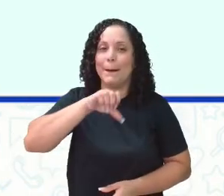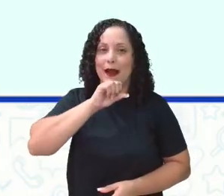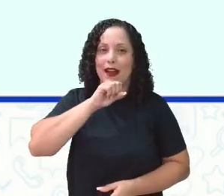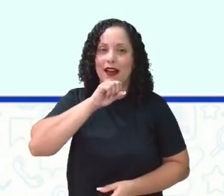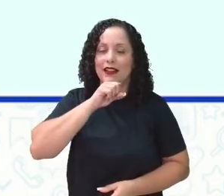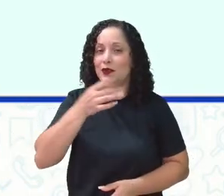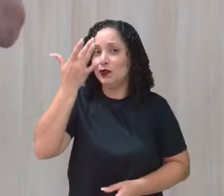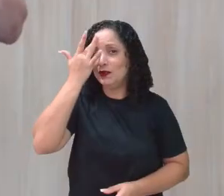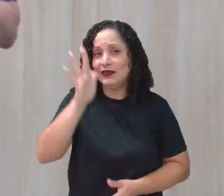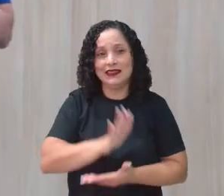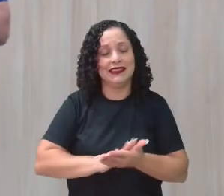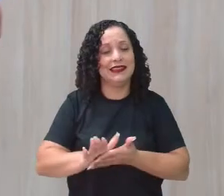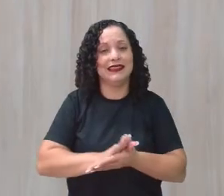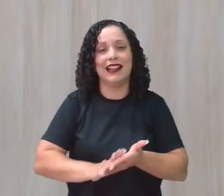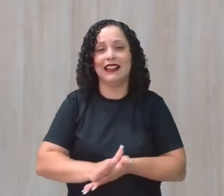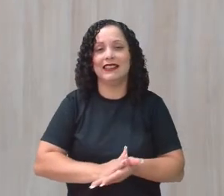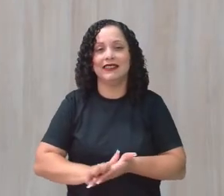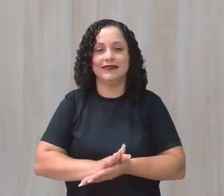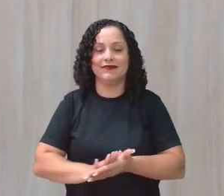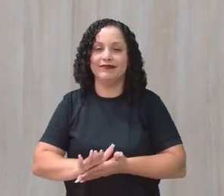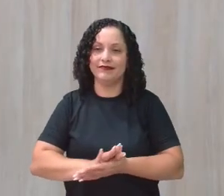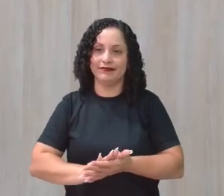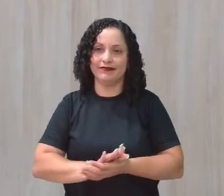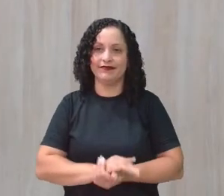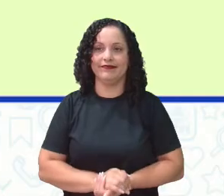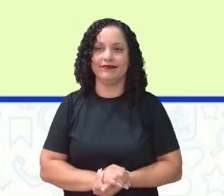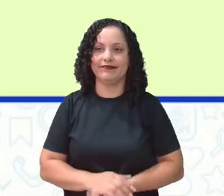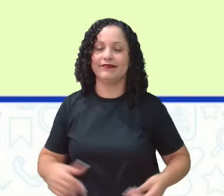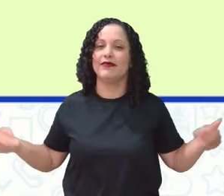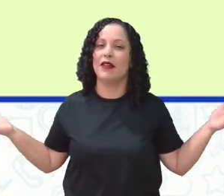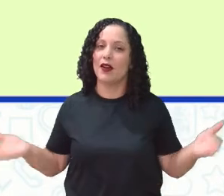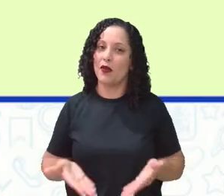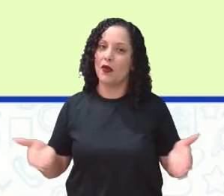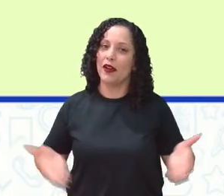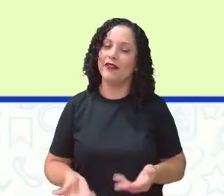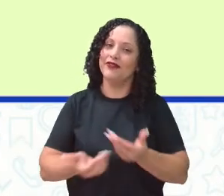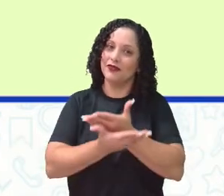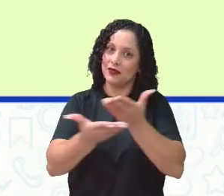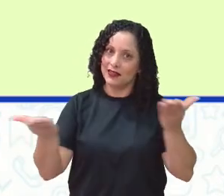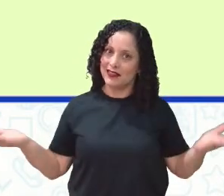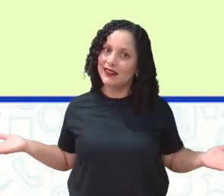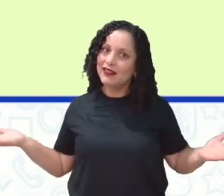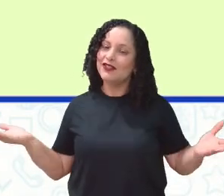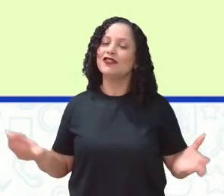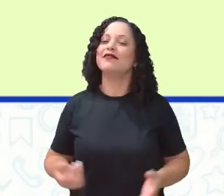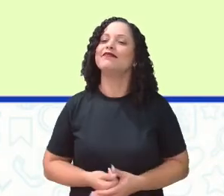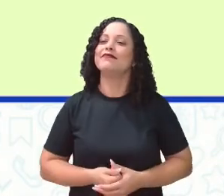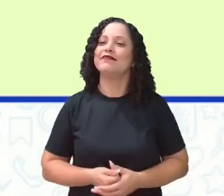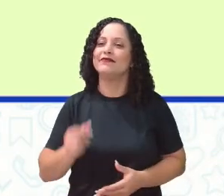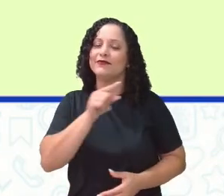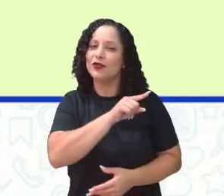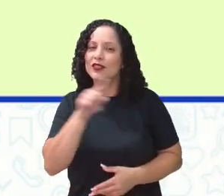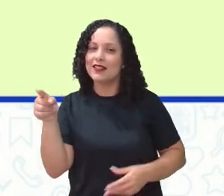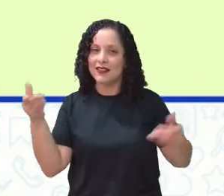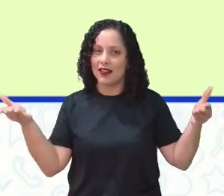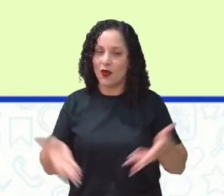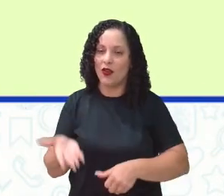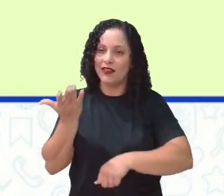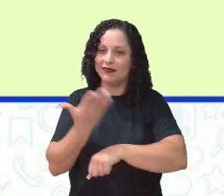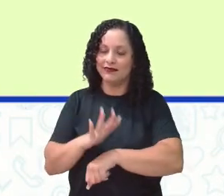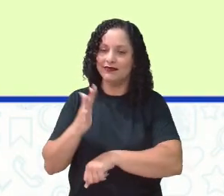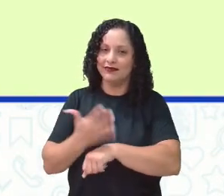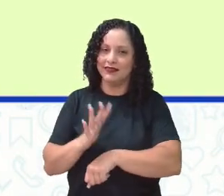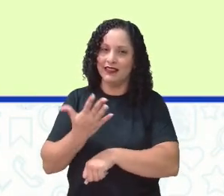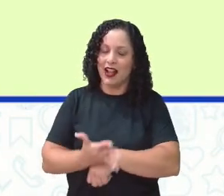não está entendendo o que o filho está falando. E agora é a vez de vocês, não é? Estarem aí praticando